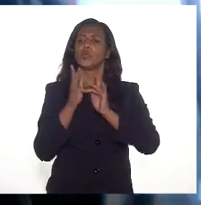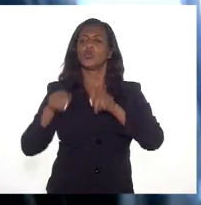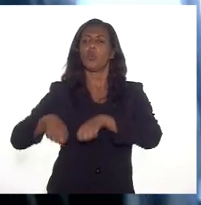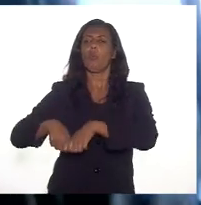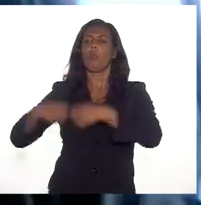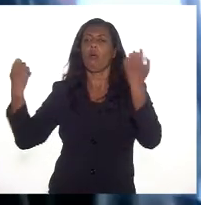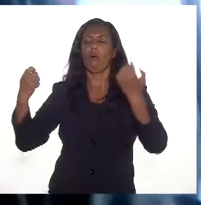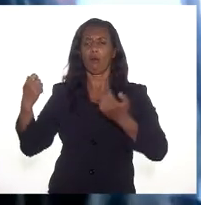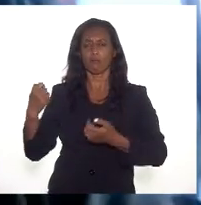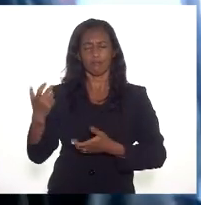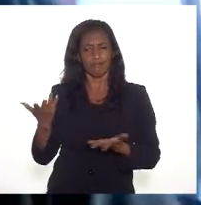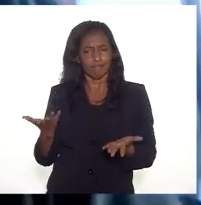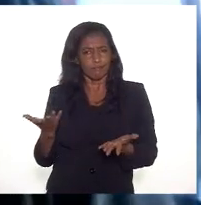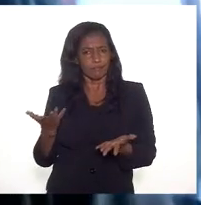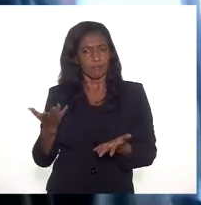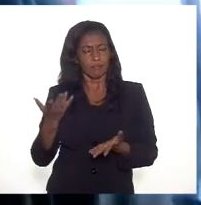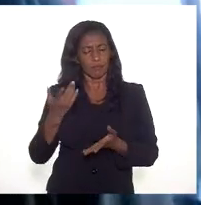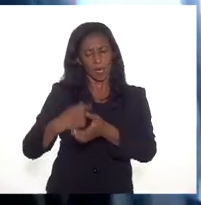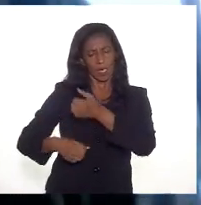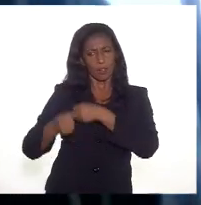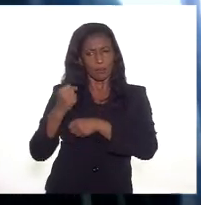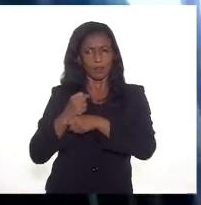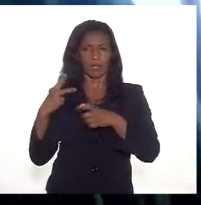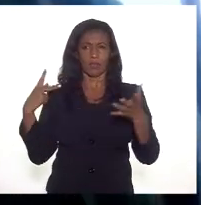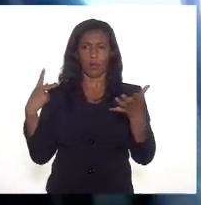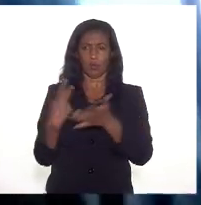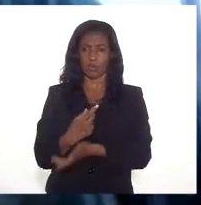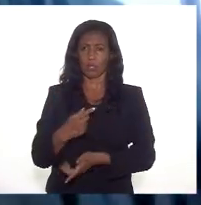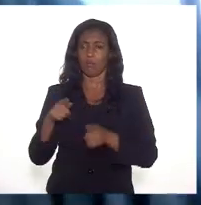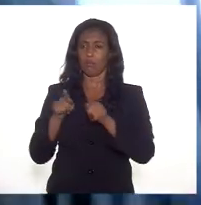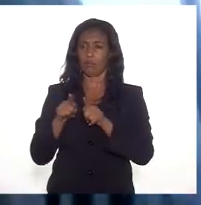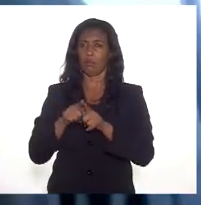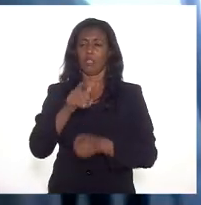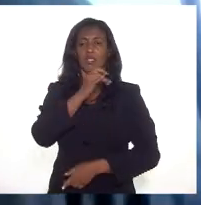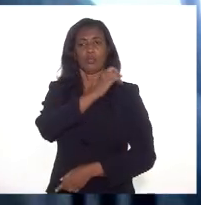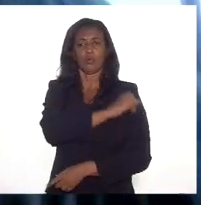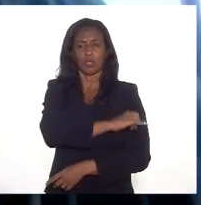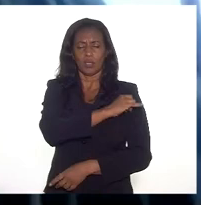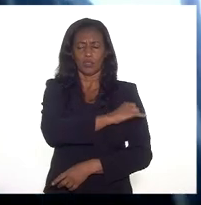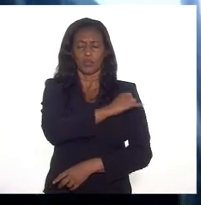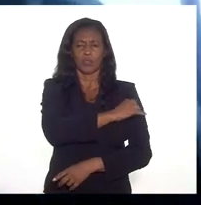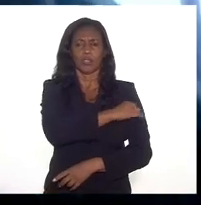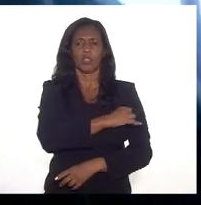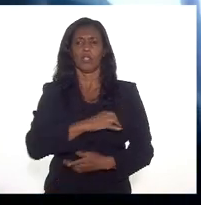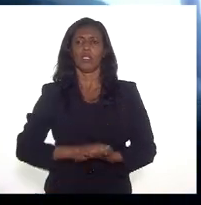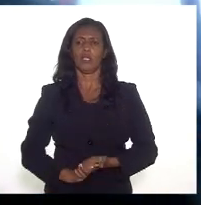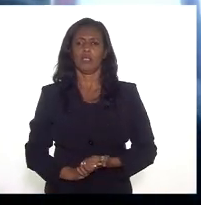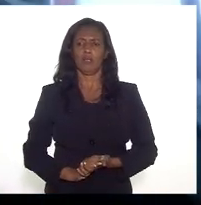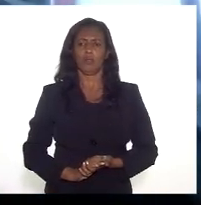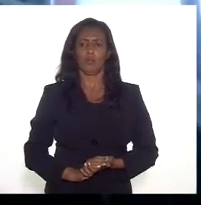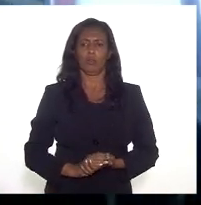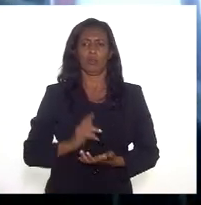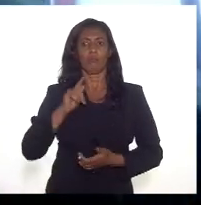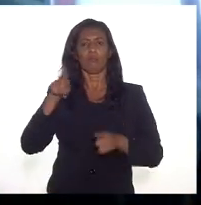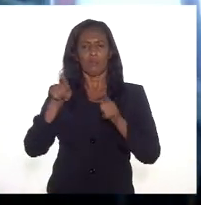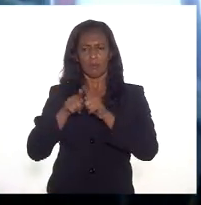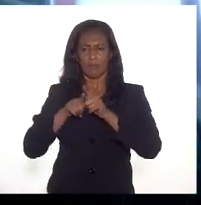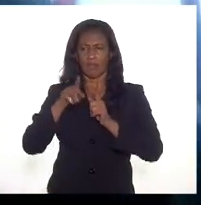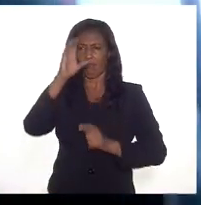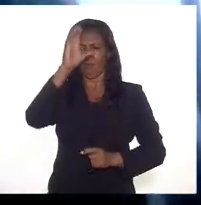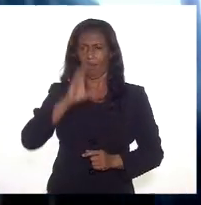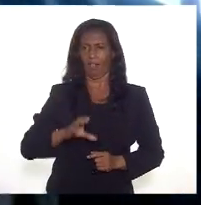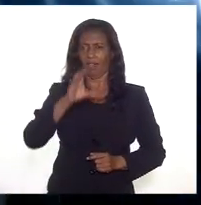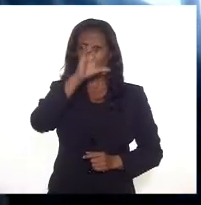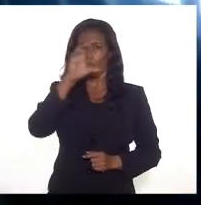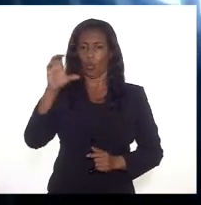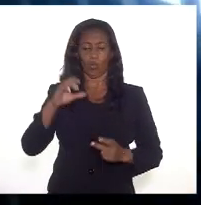Recentemente não, ano passado, no Rio de Janeiro, houve a agressão a símbolos católicos na Zona Norte, em três